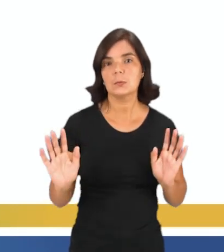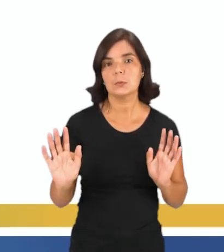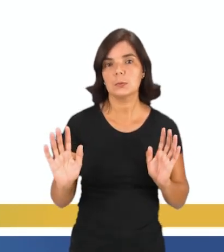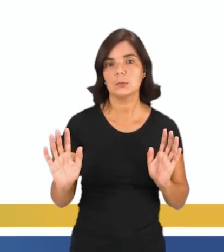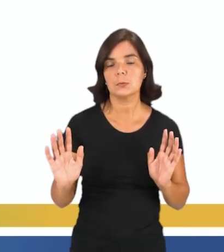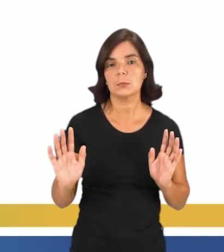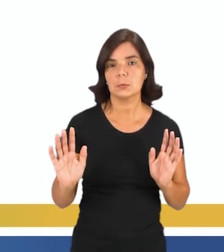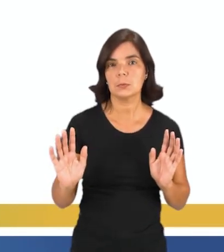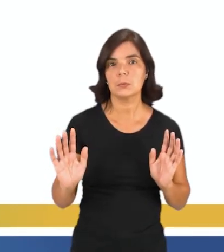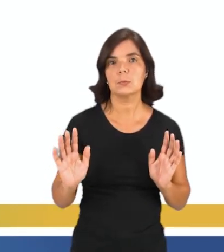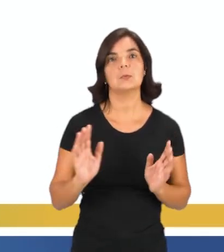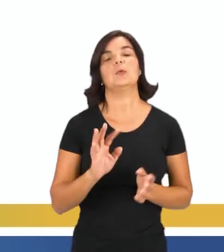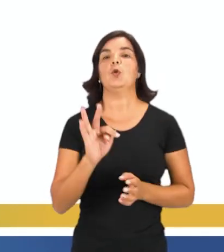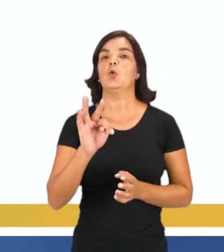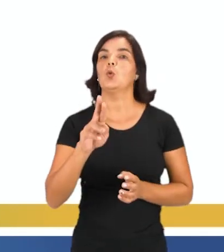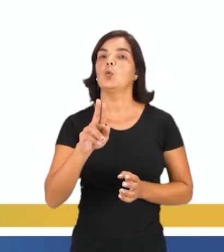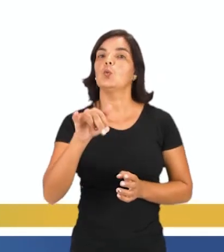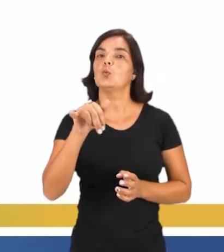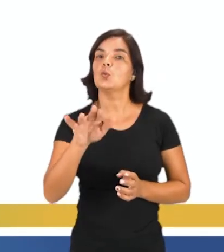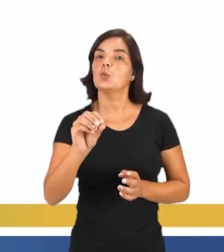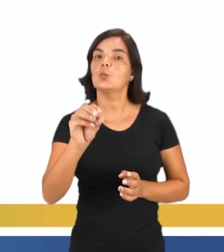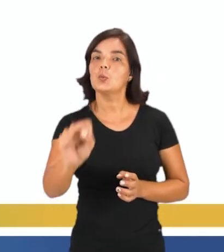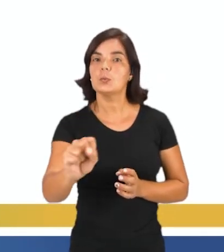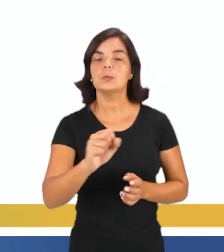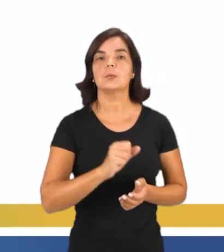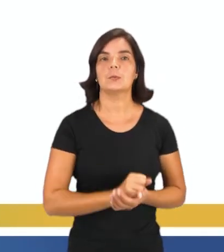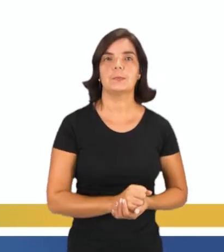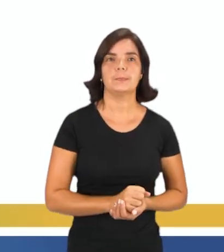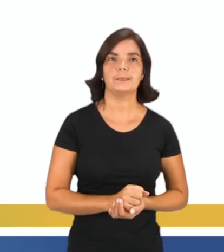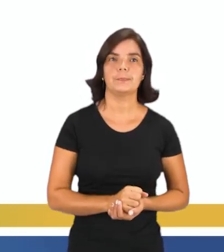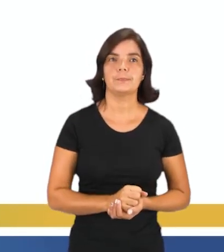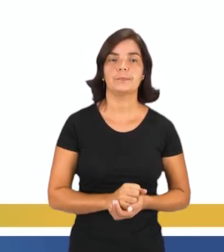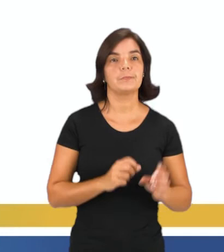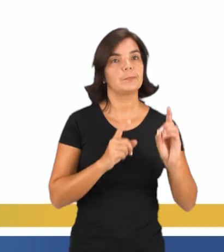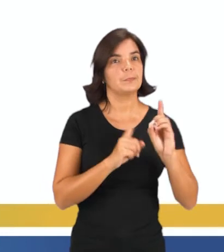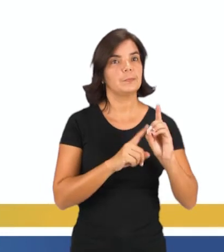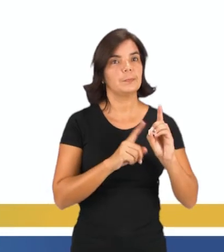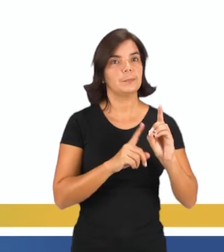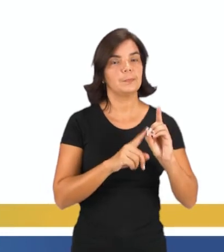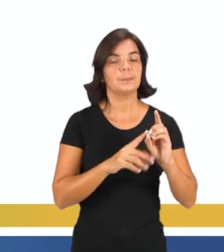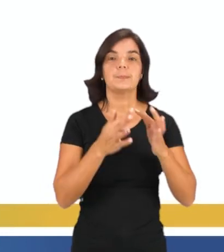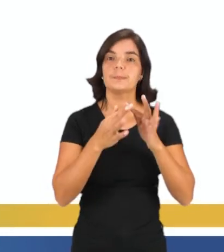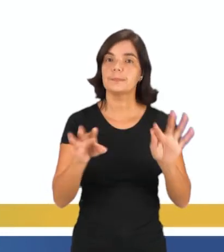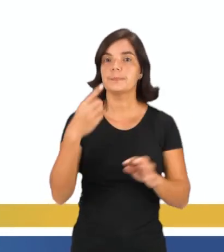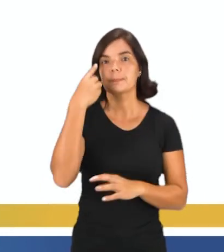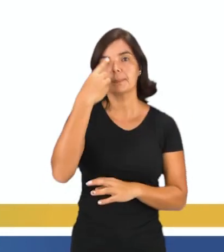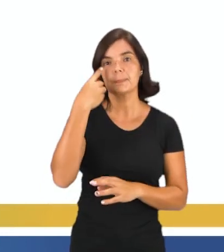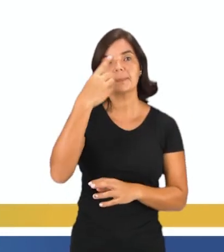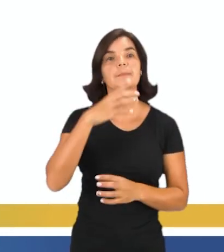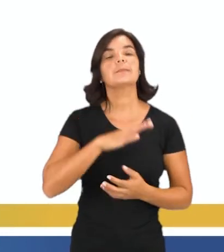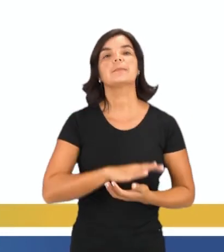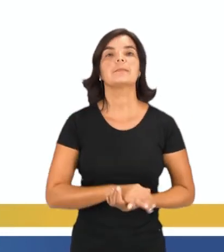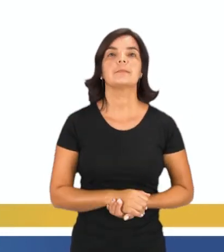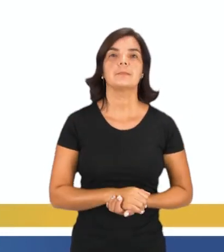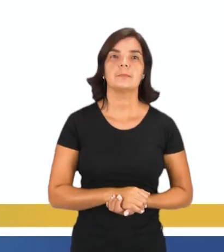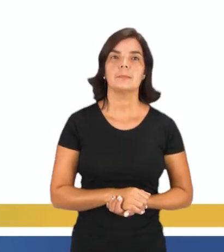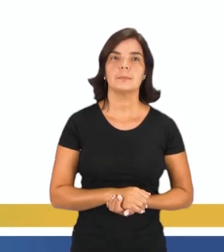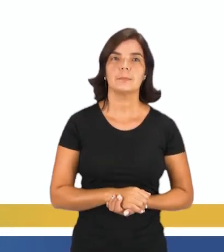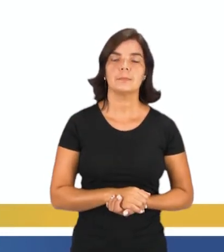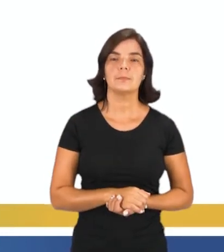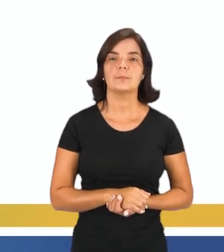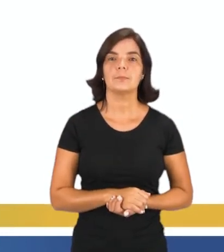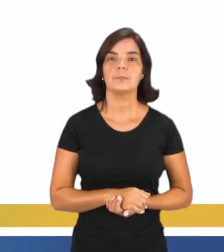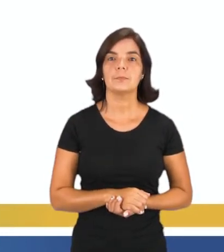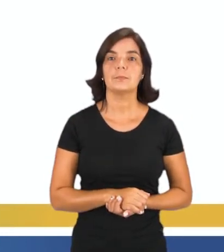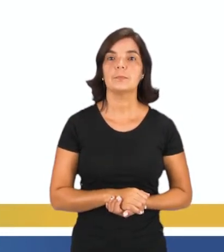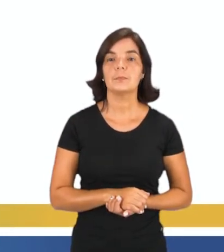que dizer são tuyos. ¿Sí? D. La pluma que está sobre la mesa me